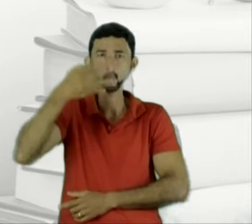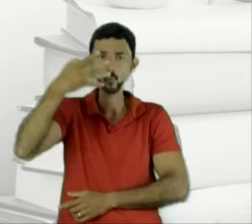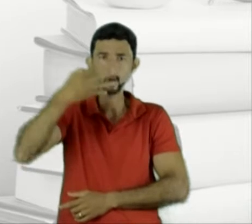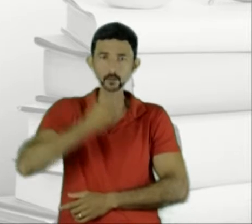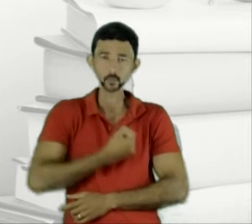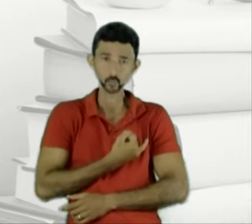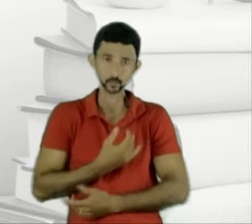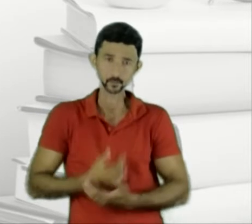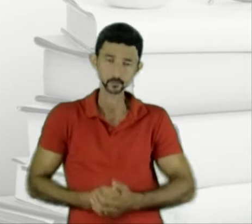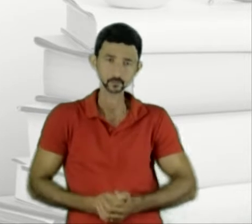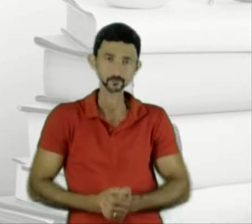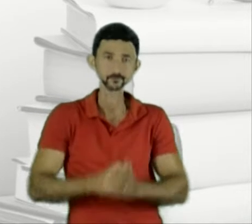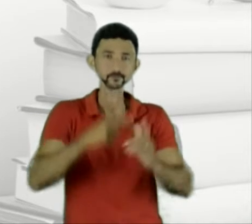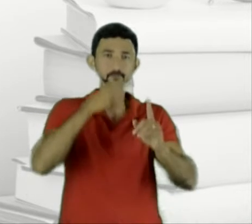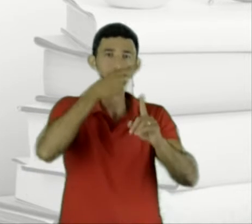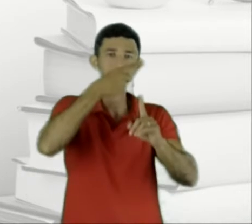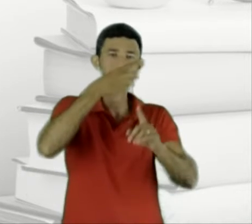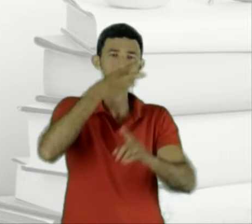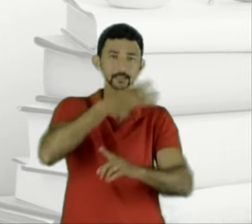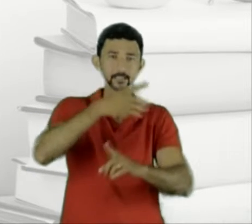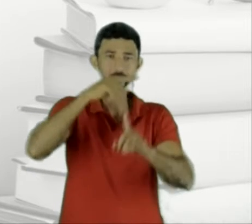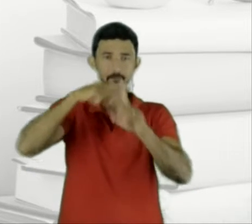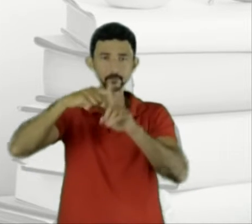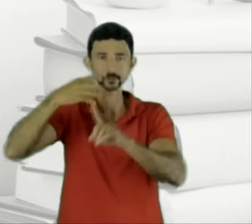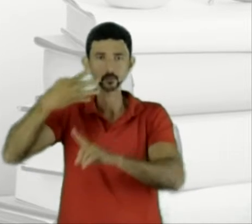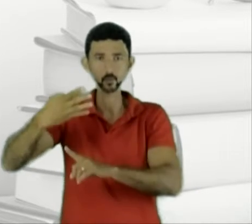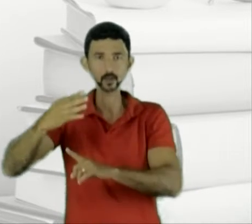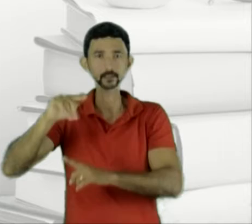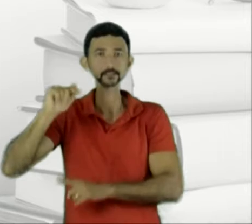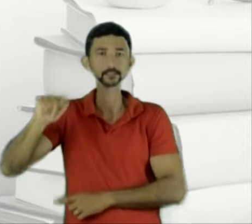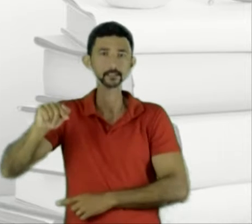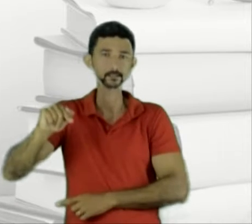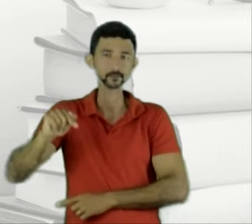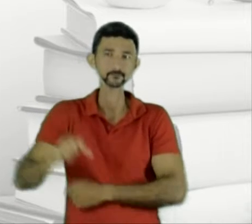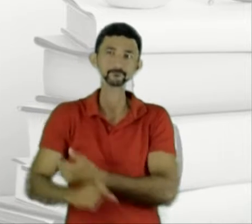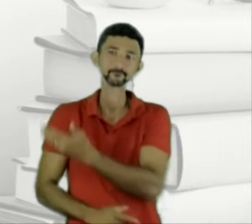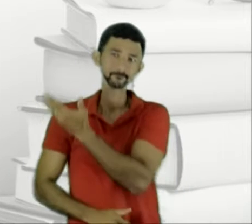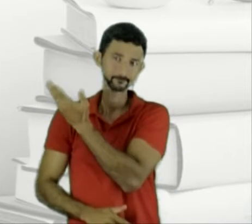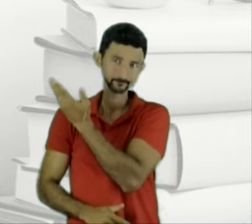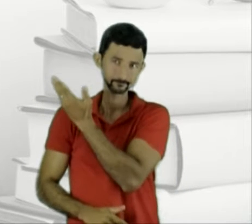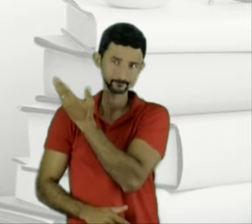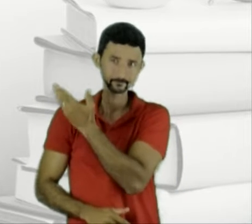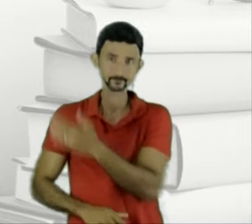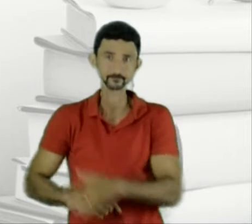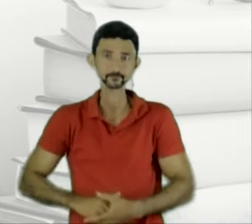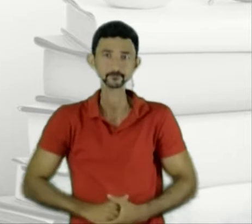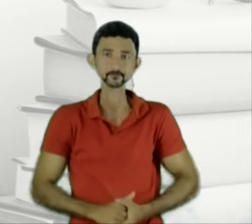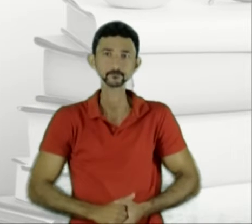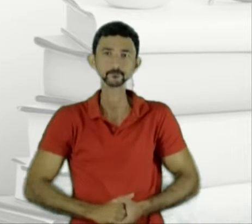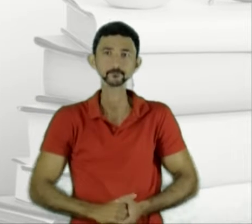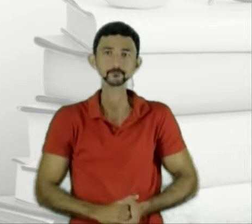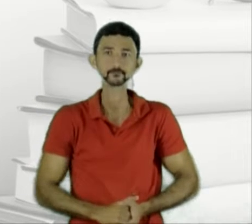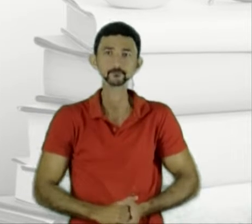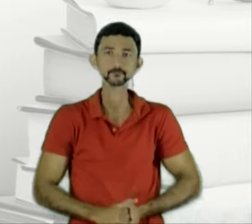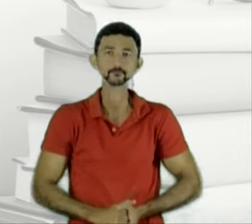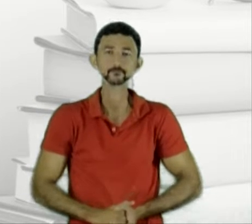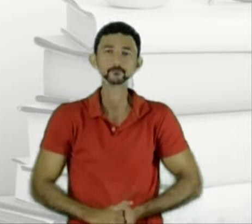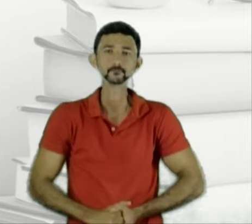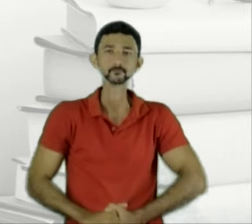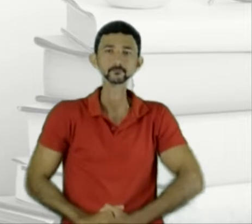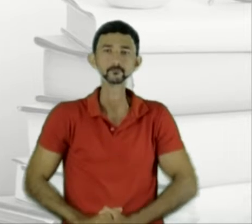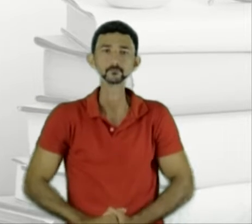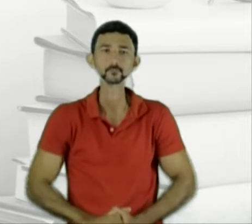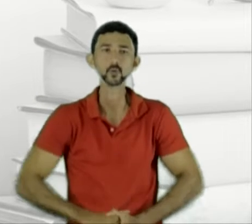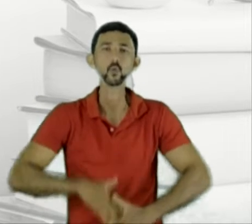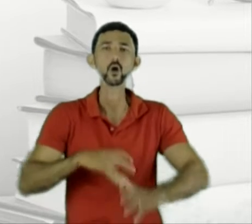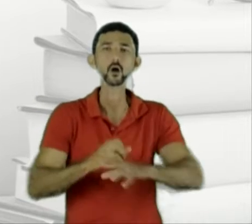4. Somando 3 mais 4 dá 7, que representa o grau desse monômio. Certo?